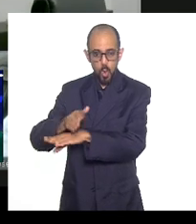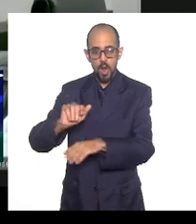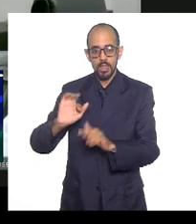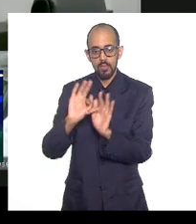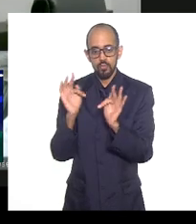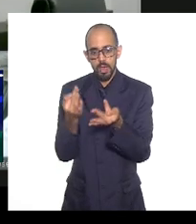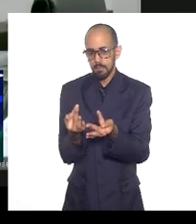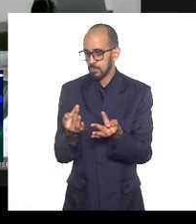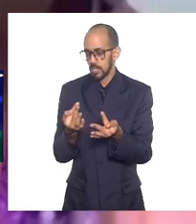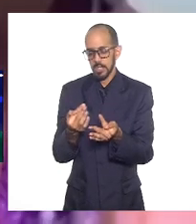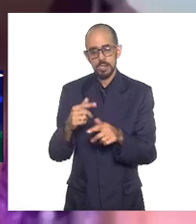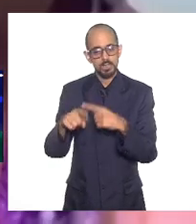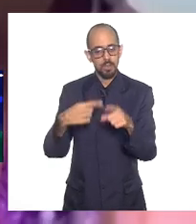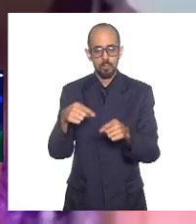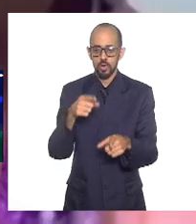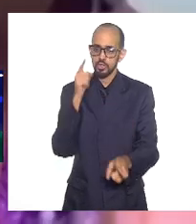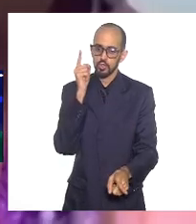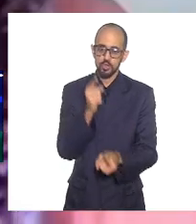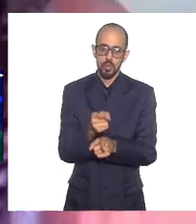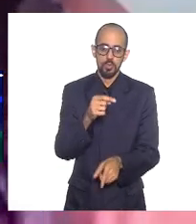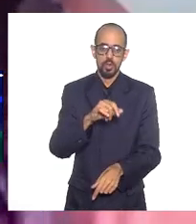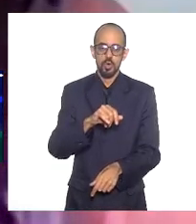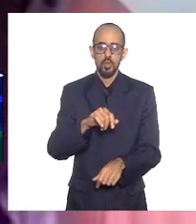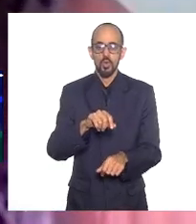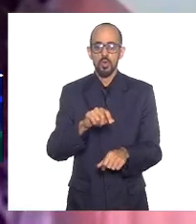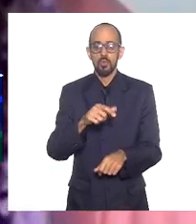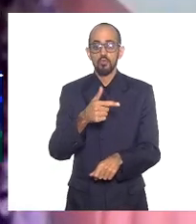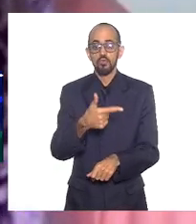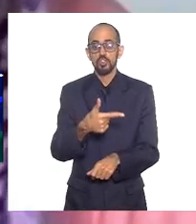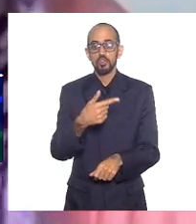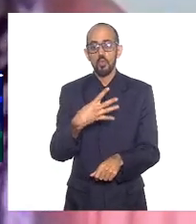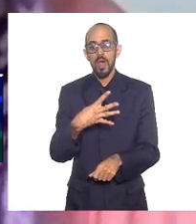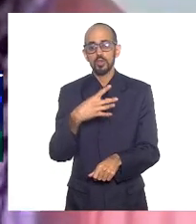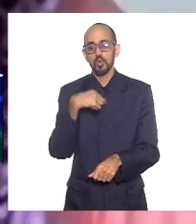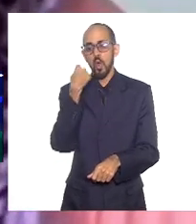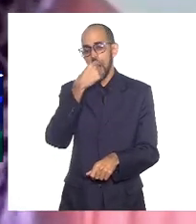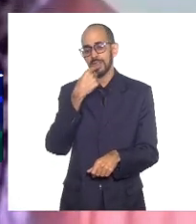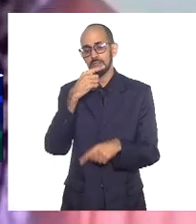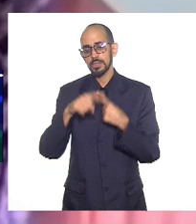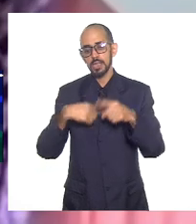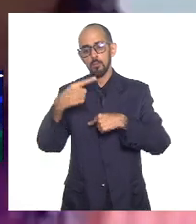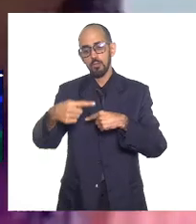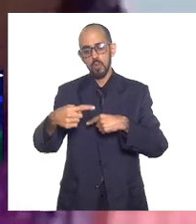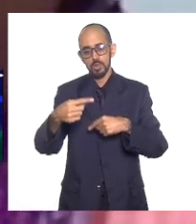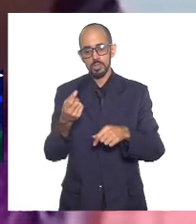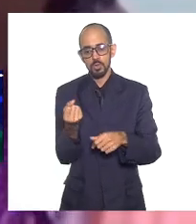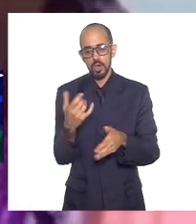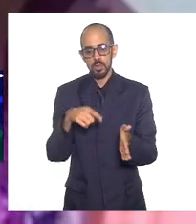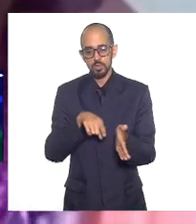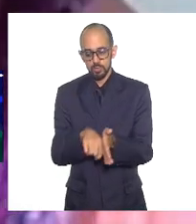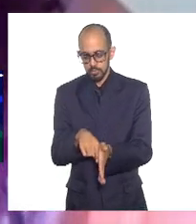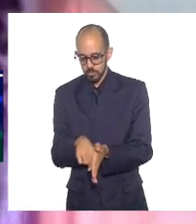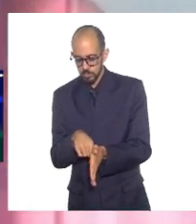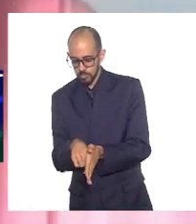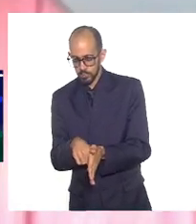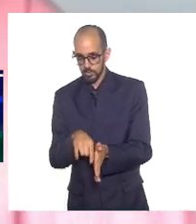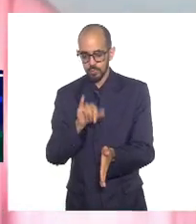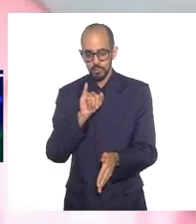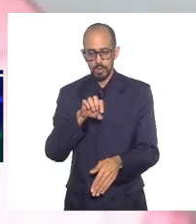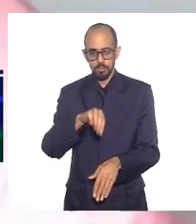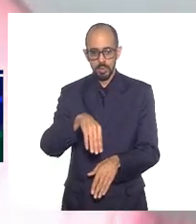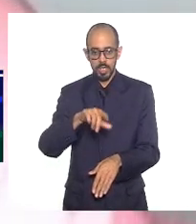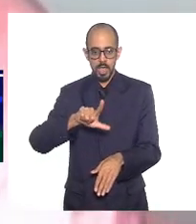família só foi saber notícias de João 24 horas depois, quando os peritos já aguardavam no IML a família